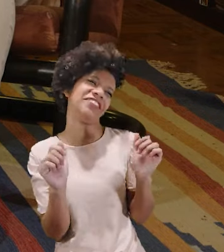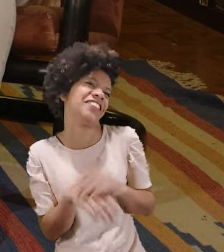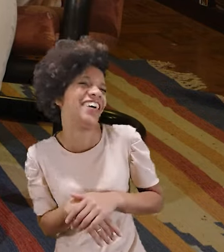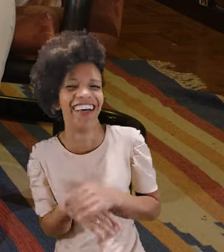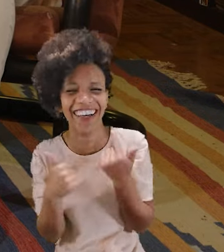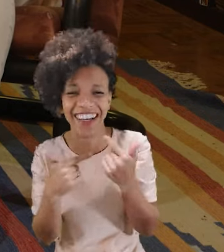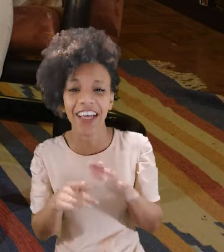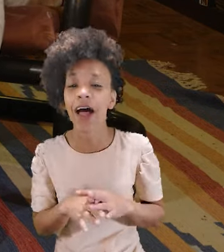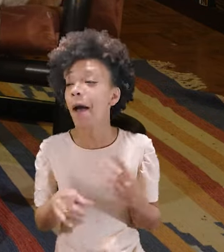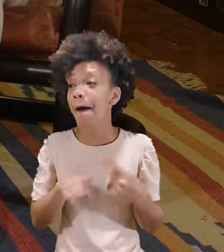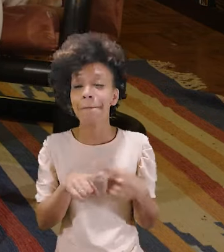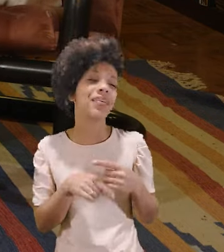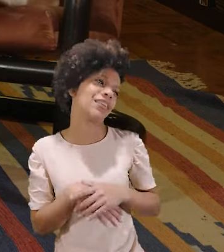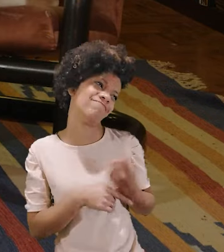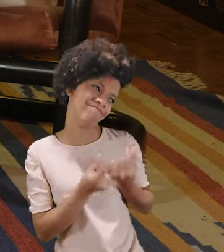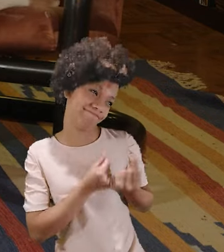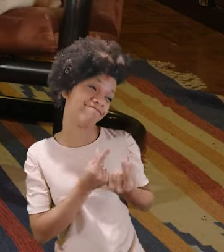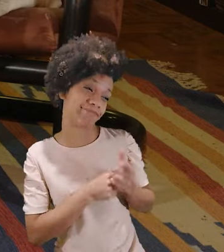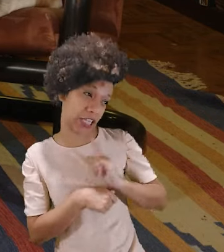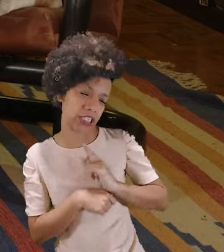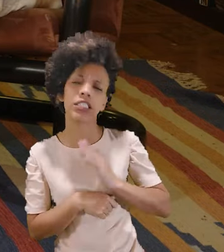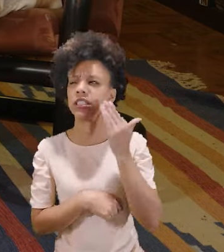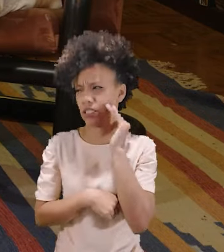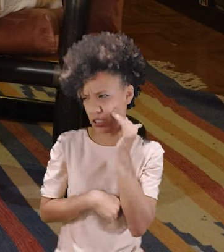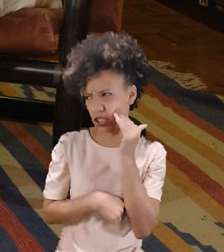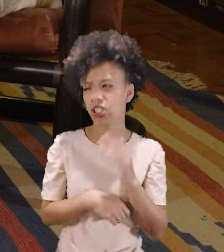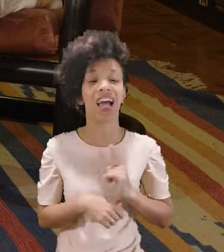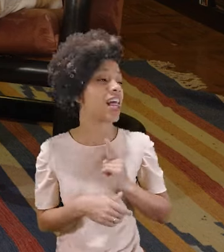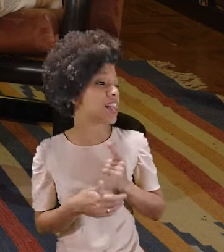é bom assim